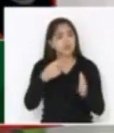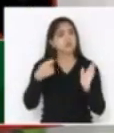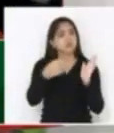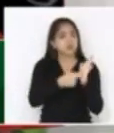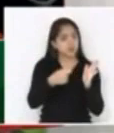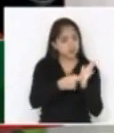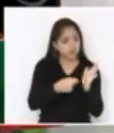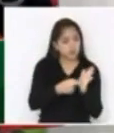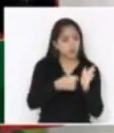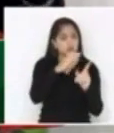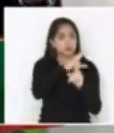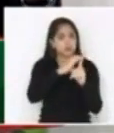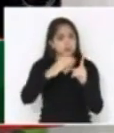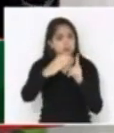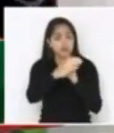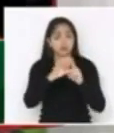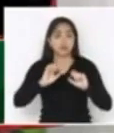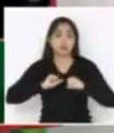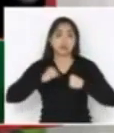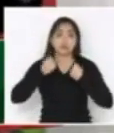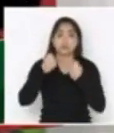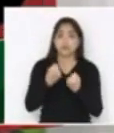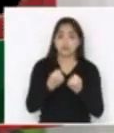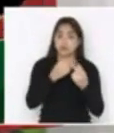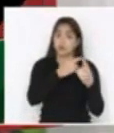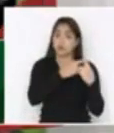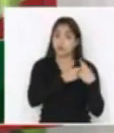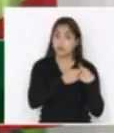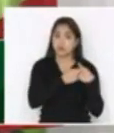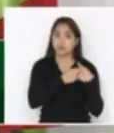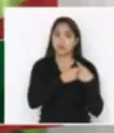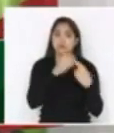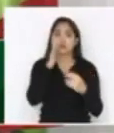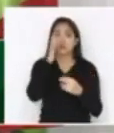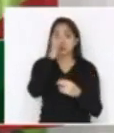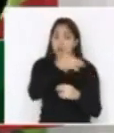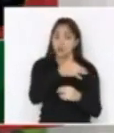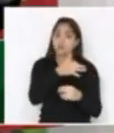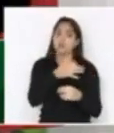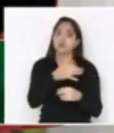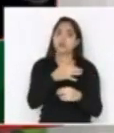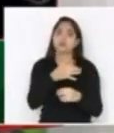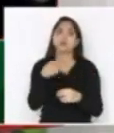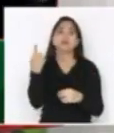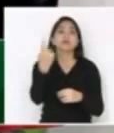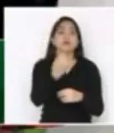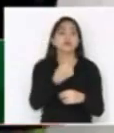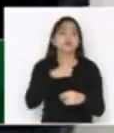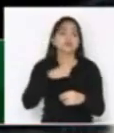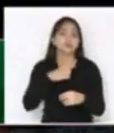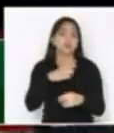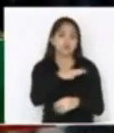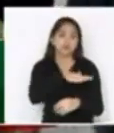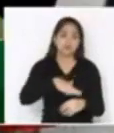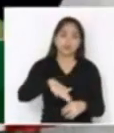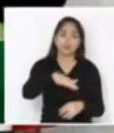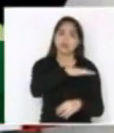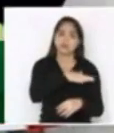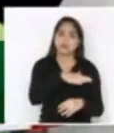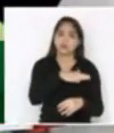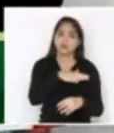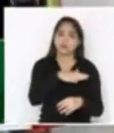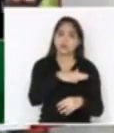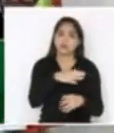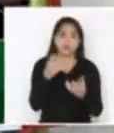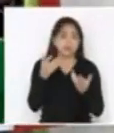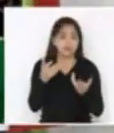luta, com trabalho, com dedicação, com responsabilidade e com lealdade que nós temos pela região, é que tem que buscar